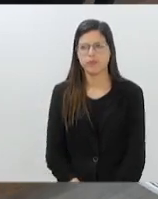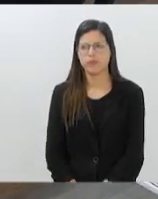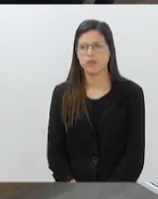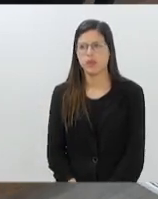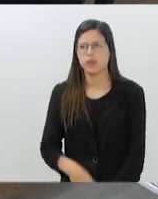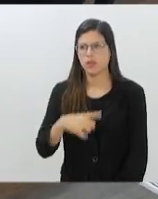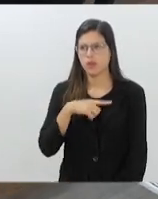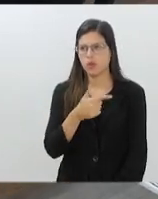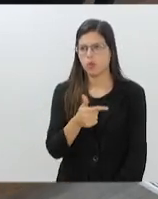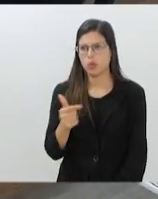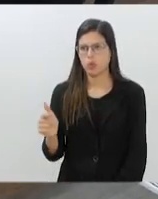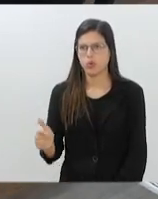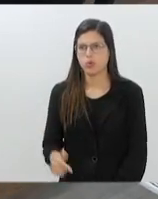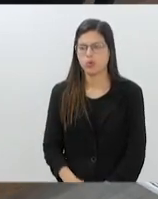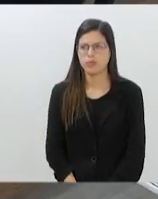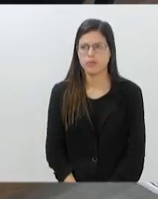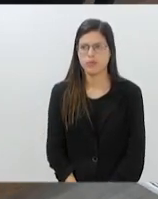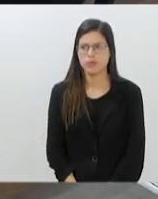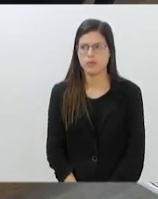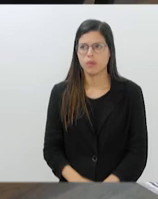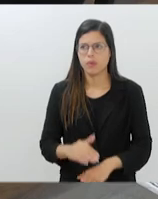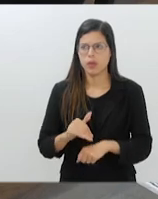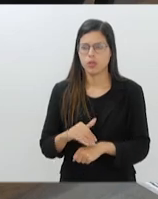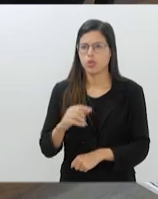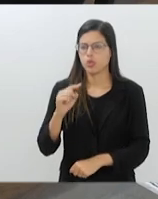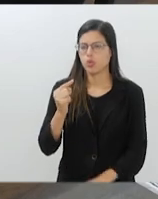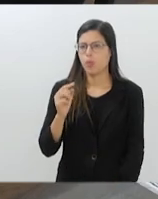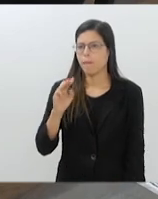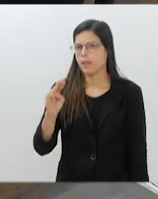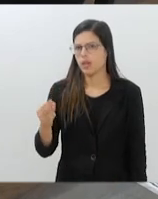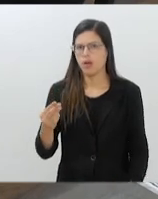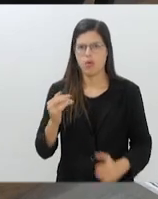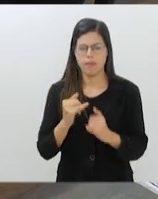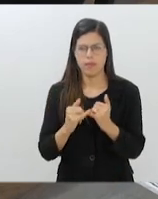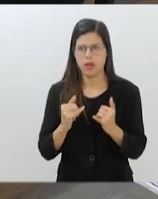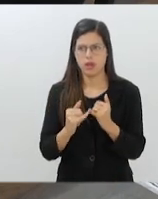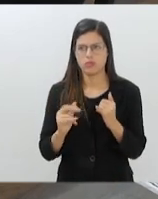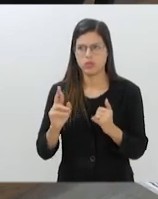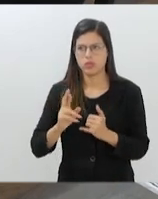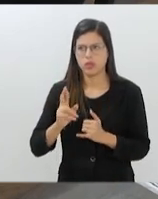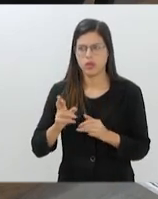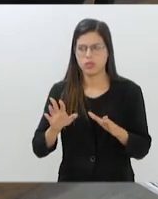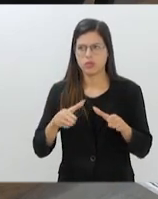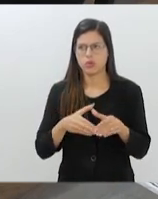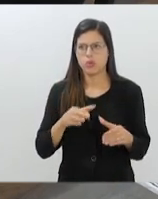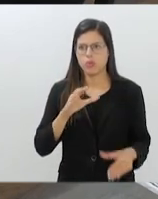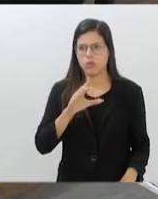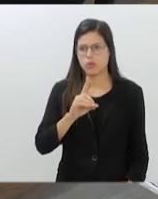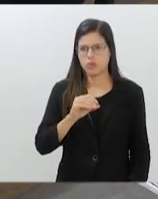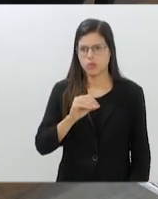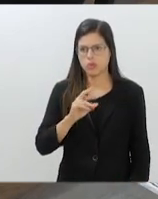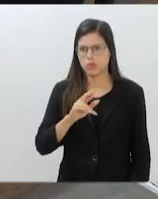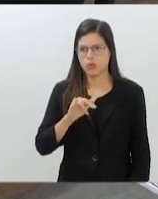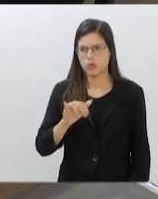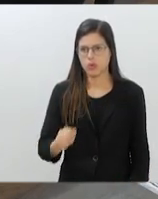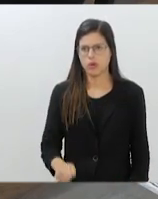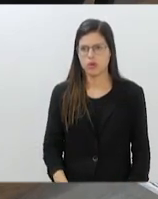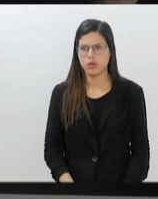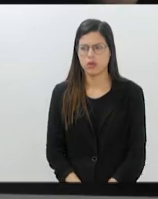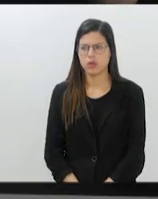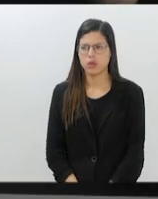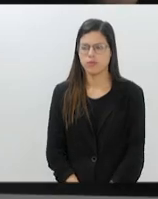tem outros aqui ou seja mais de R 1,5 milhão e deis pro grupo Dória a que se refere esse esse repasse